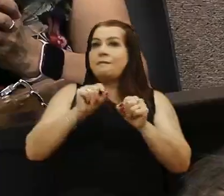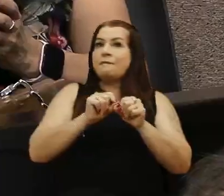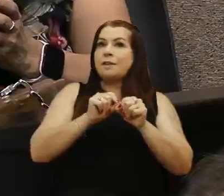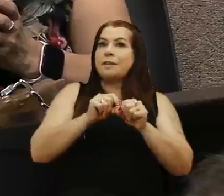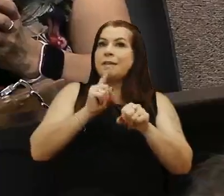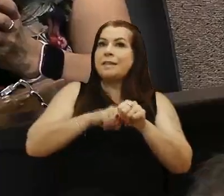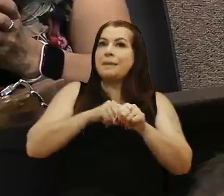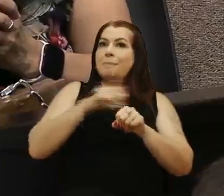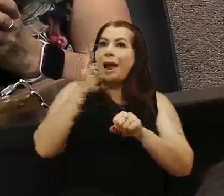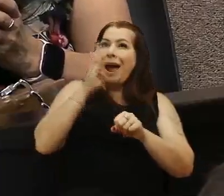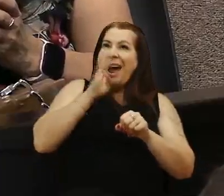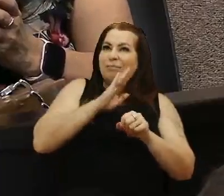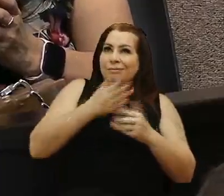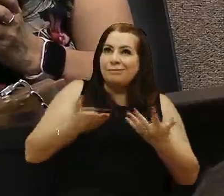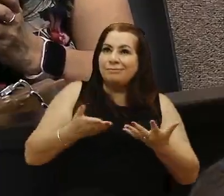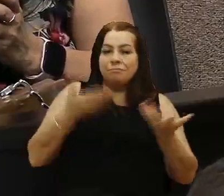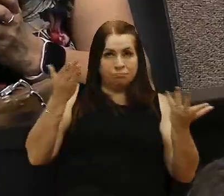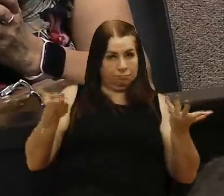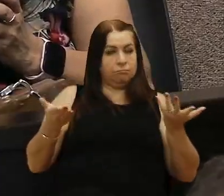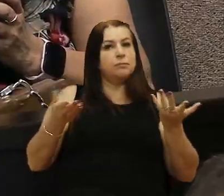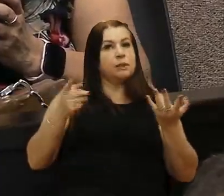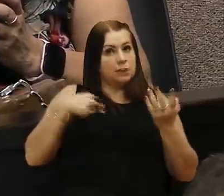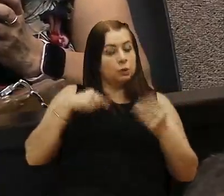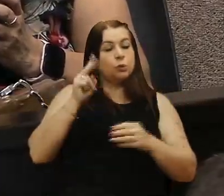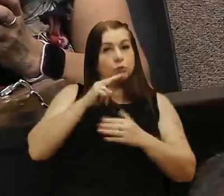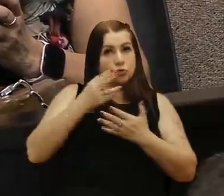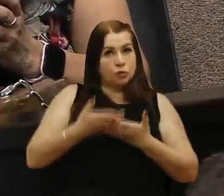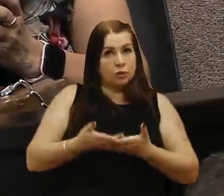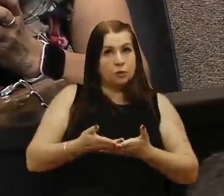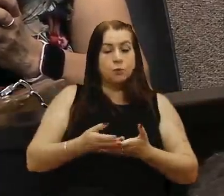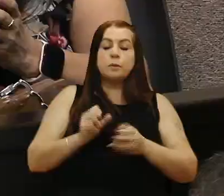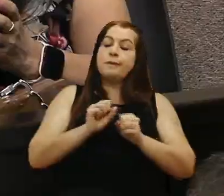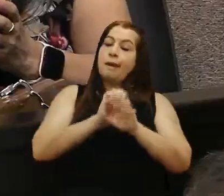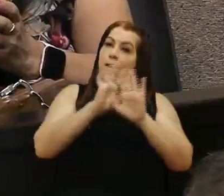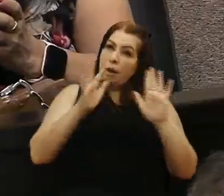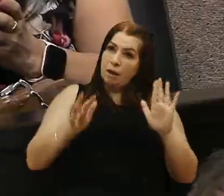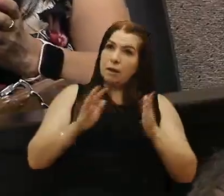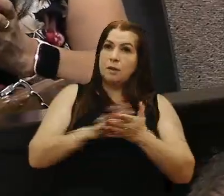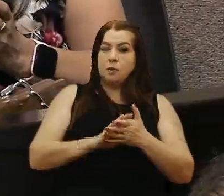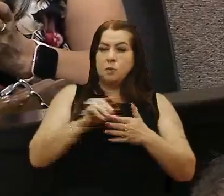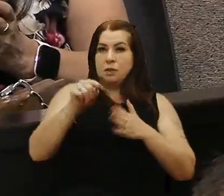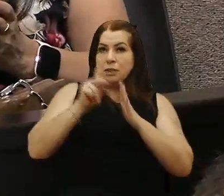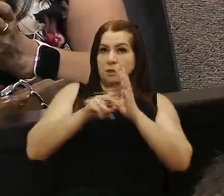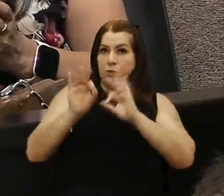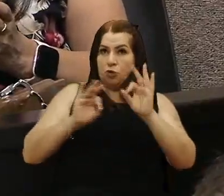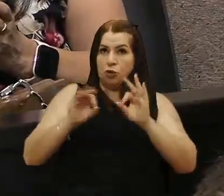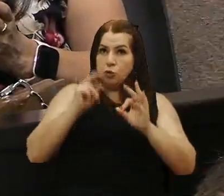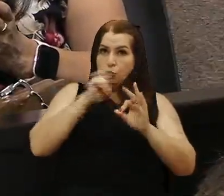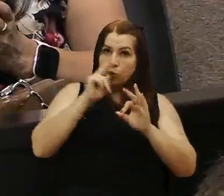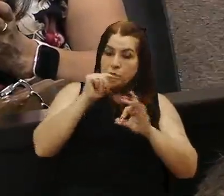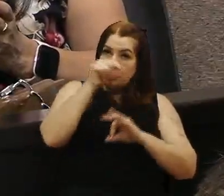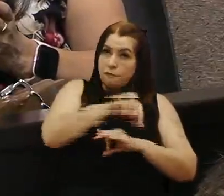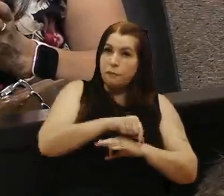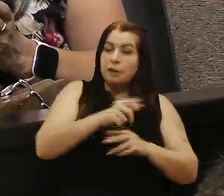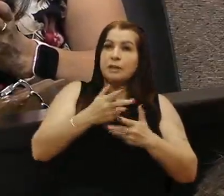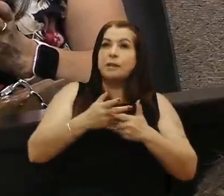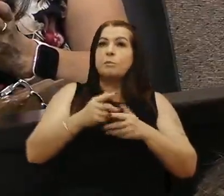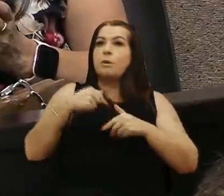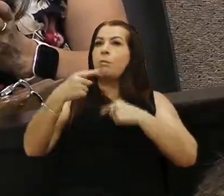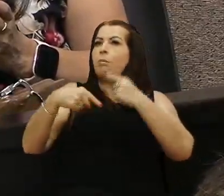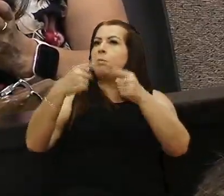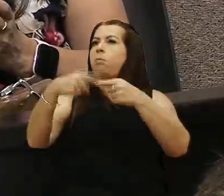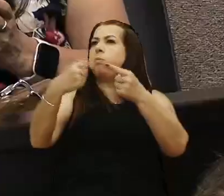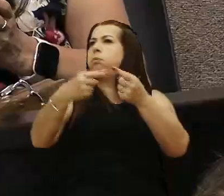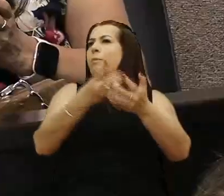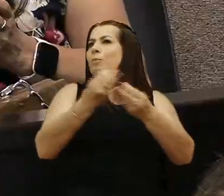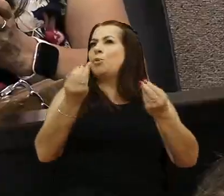em tempo recorde. Isso é urgência. E claro que este projeto de urgência vem porque ficou tramitando em